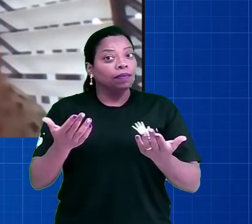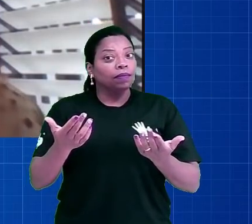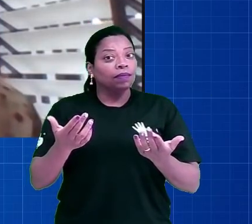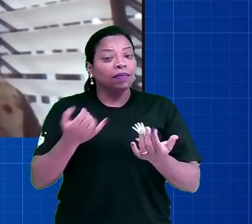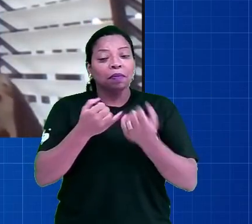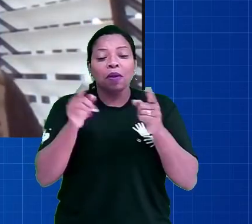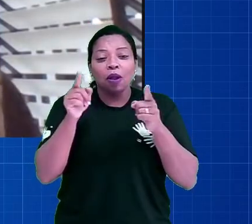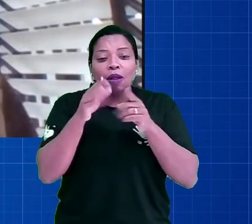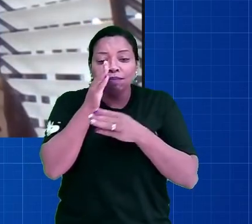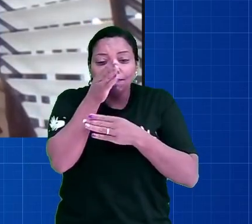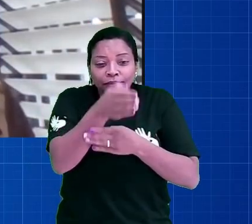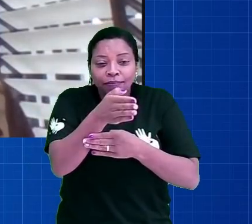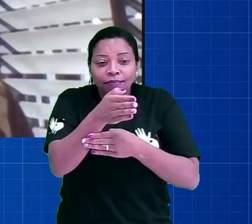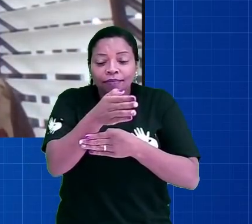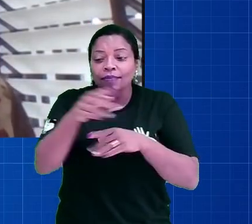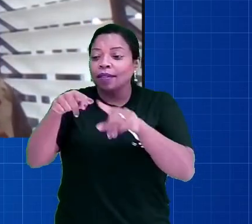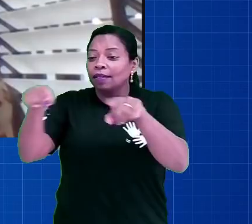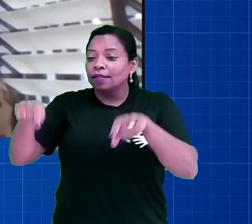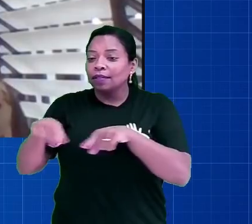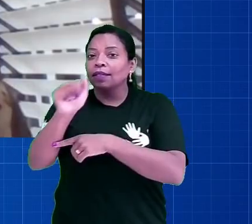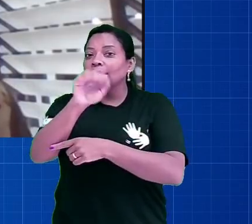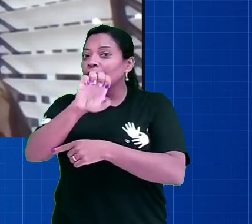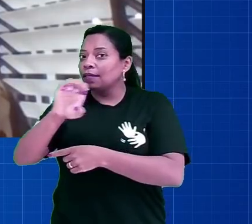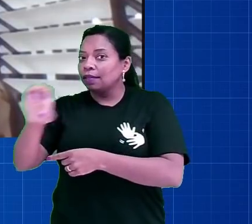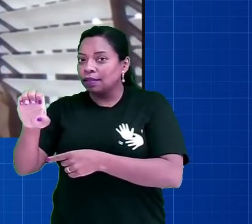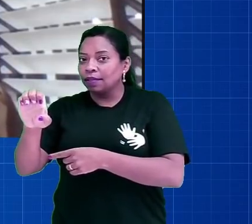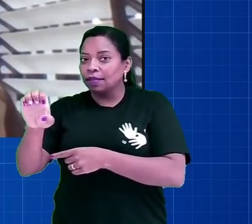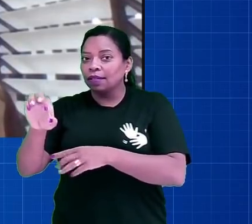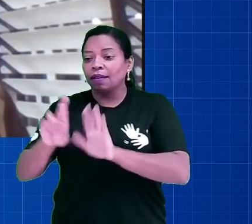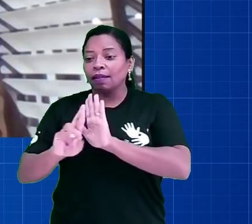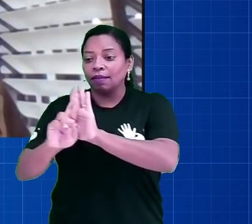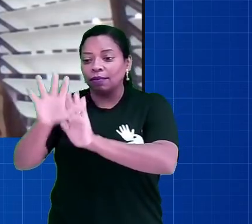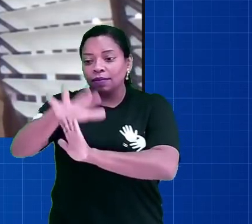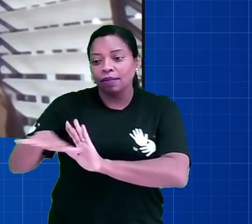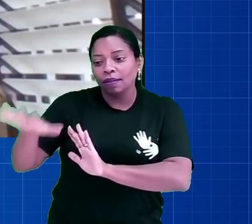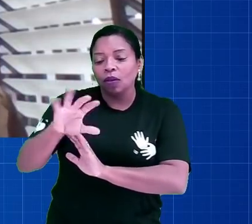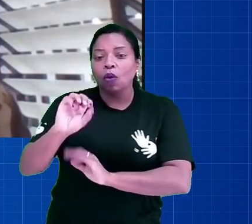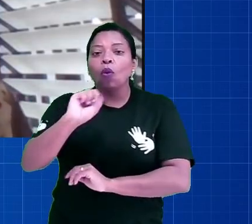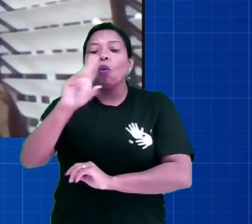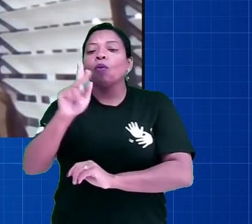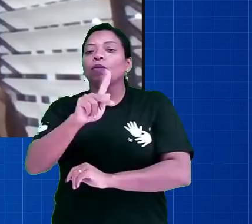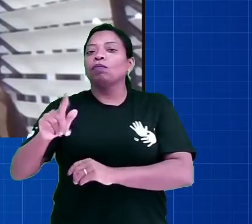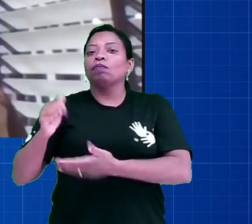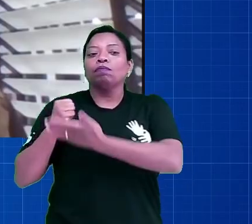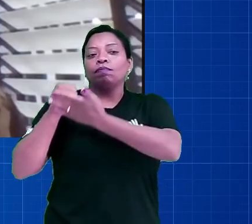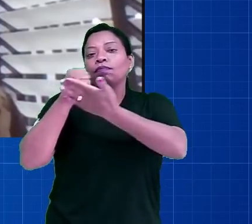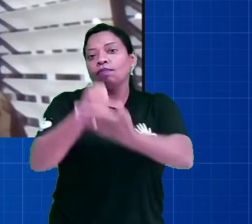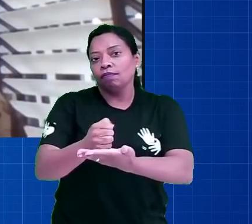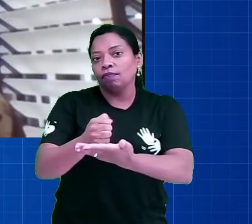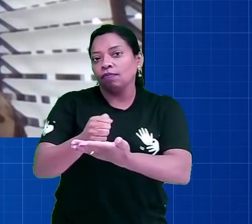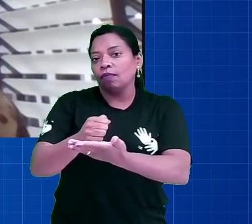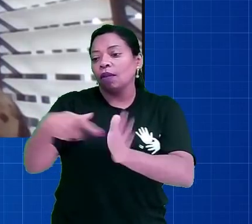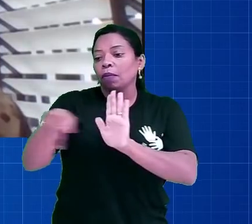recurso multifuncional e o professor de apoio como uma perspectiva que vai, de fato, fazer com que um